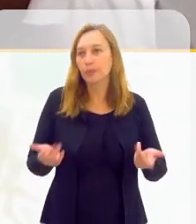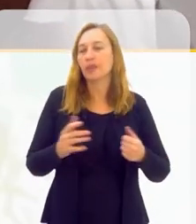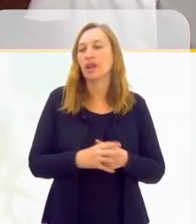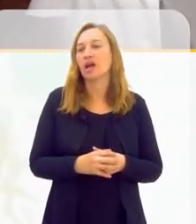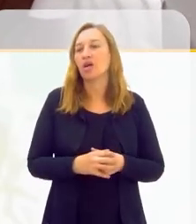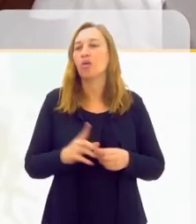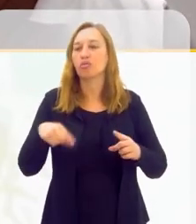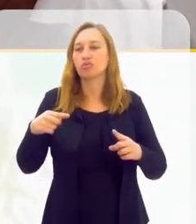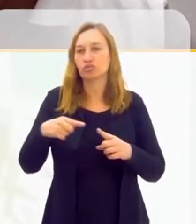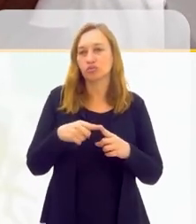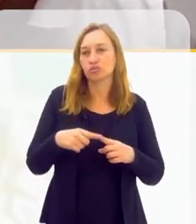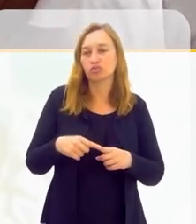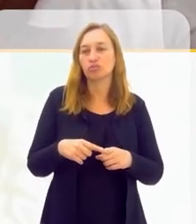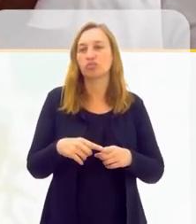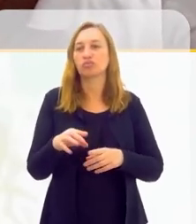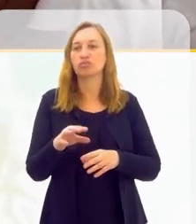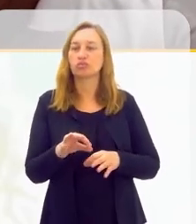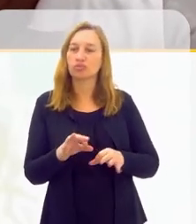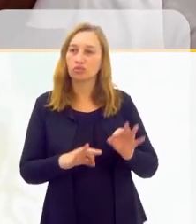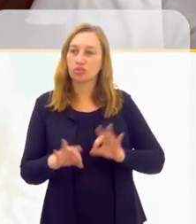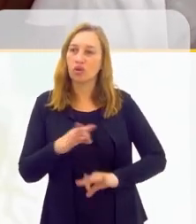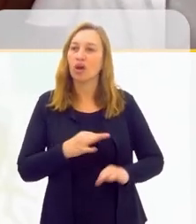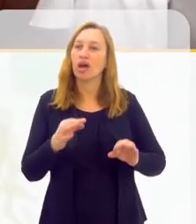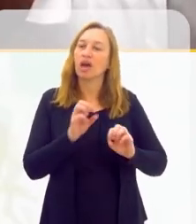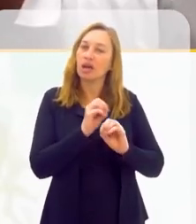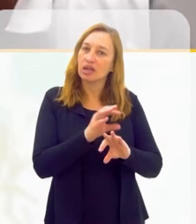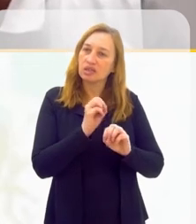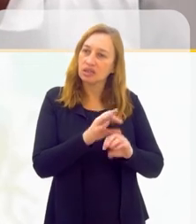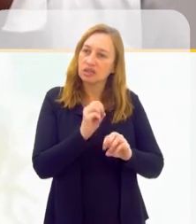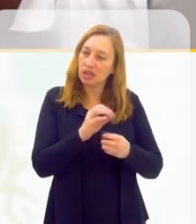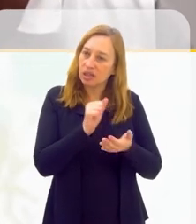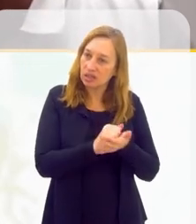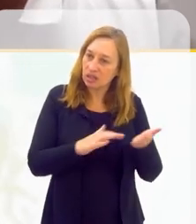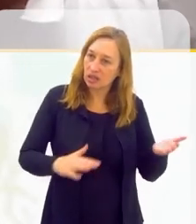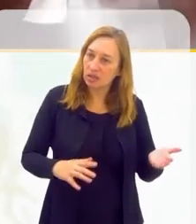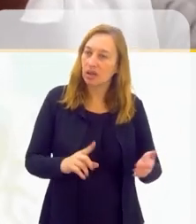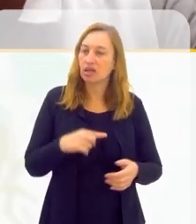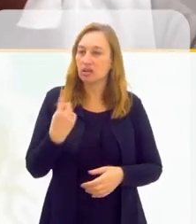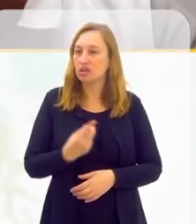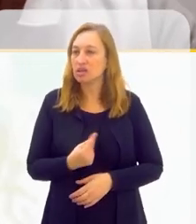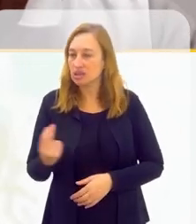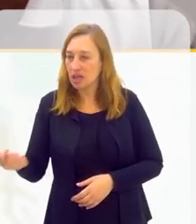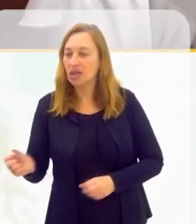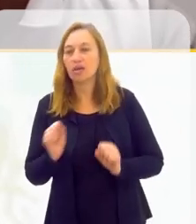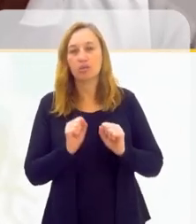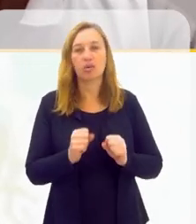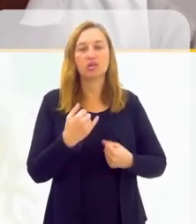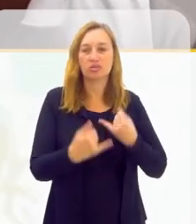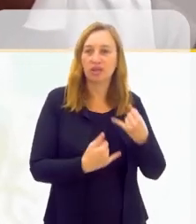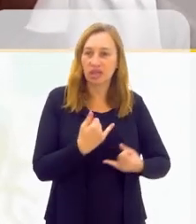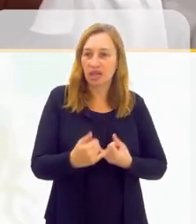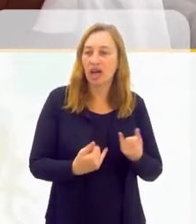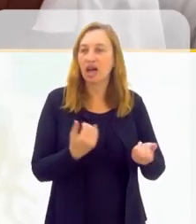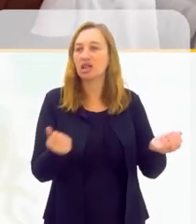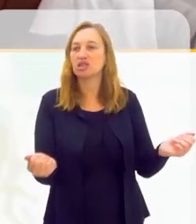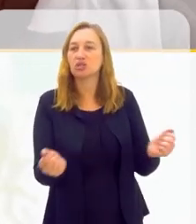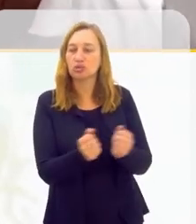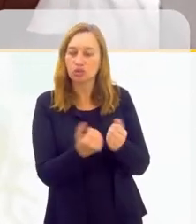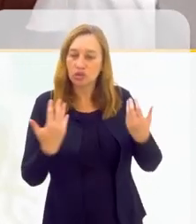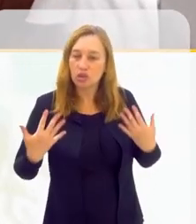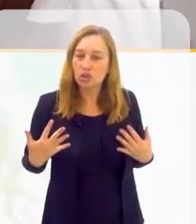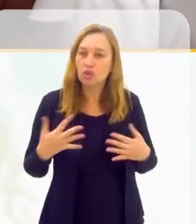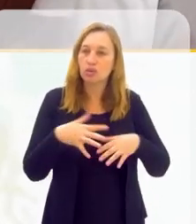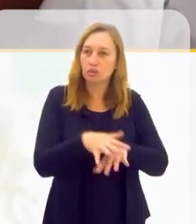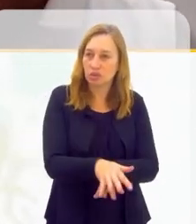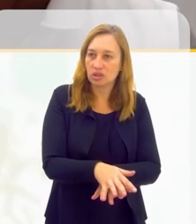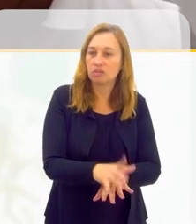deste projeto nós ensinarmos atividades para que, quando nós formos embora, elas possam brincar umas com as outras, possam incluir o